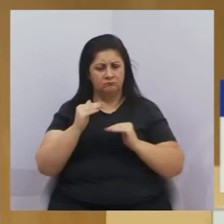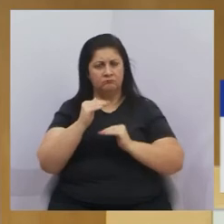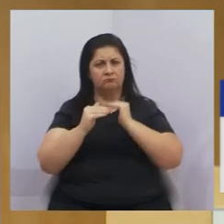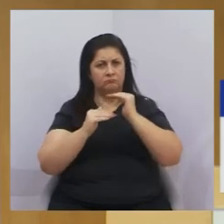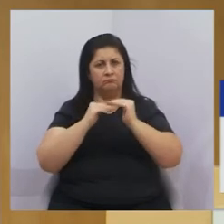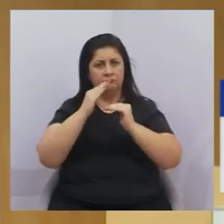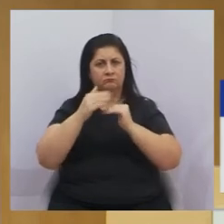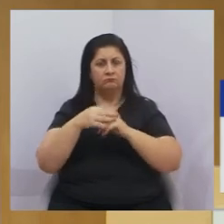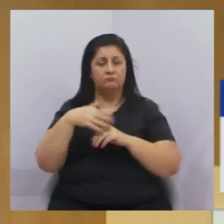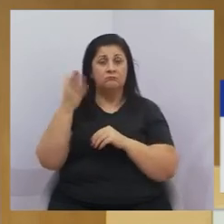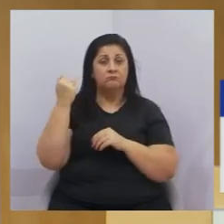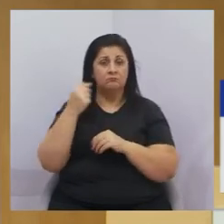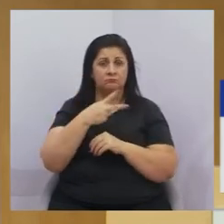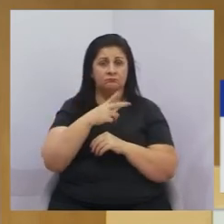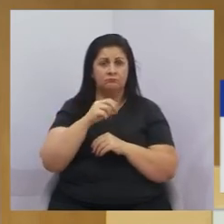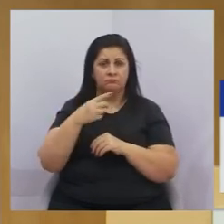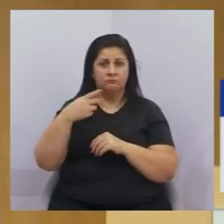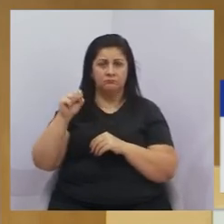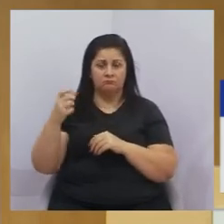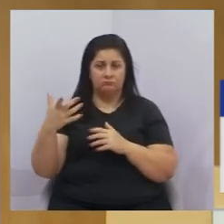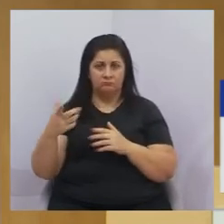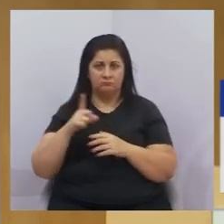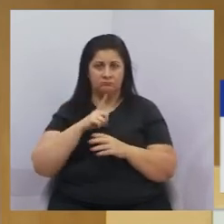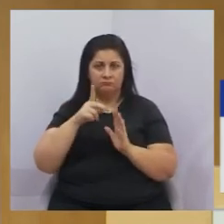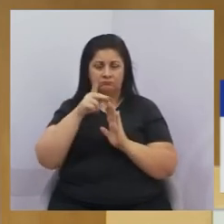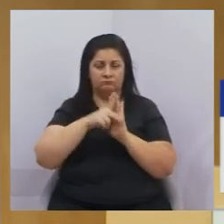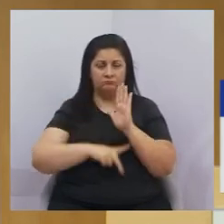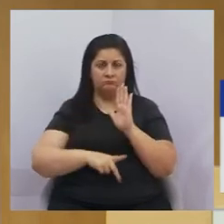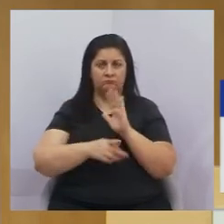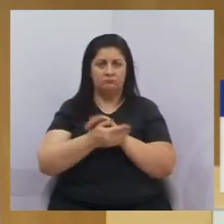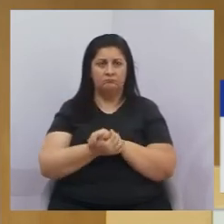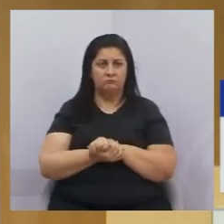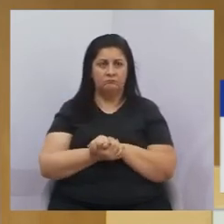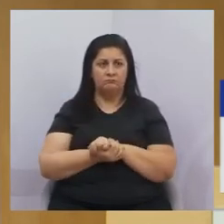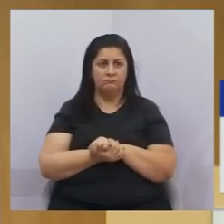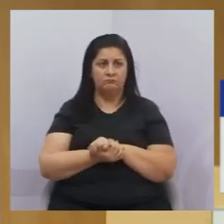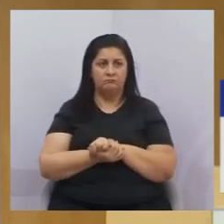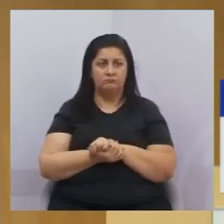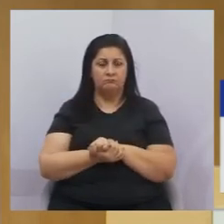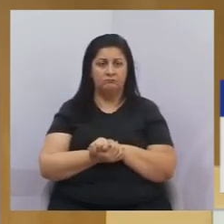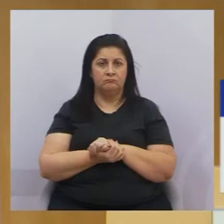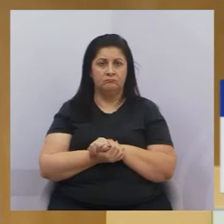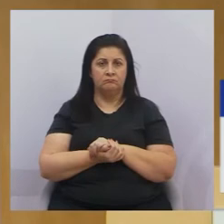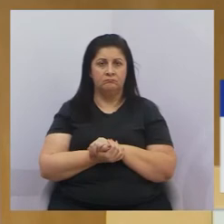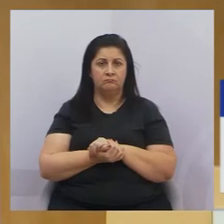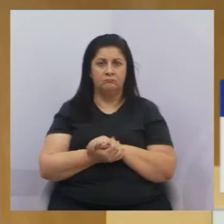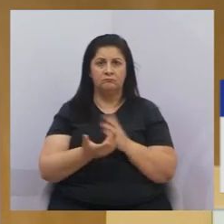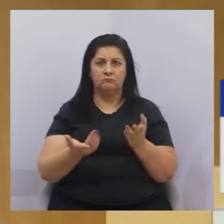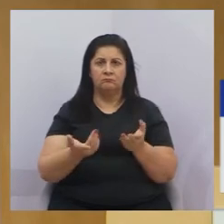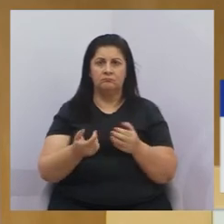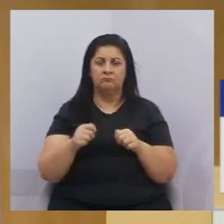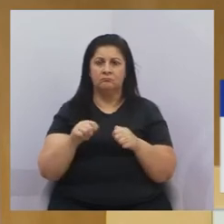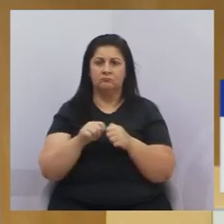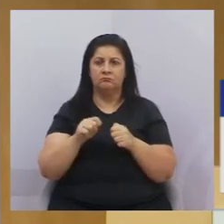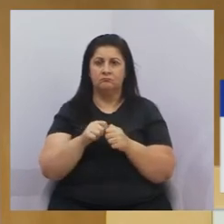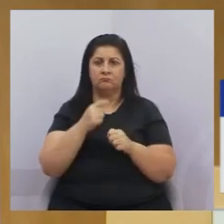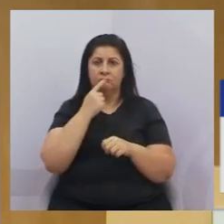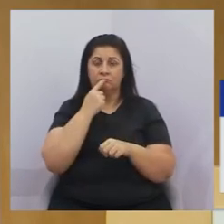Em 2018, eu fiz um projeto aqui, nessa casa, que veio para essa casa, o dia 20 de novembro, ser feriado, dia da consciência